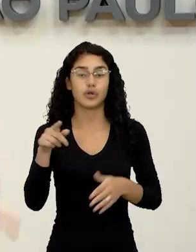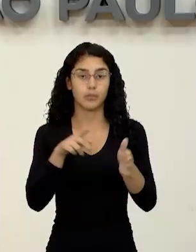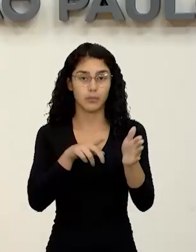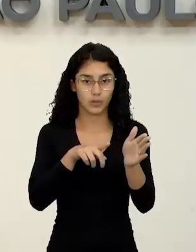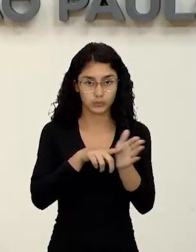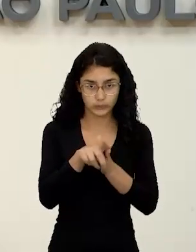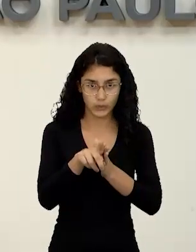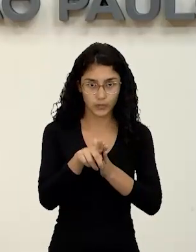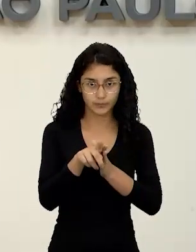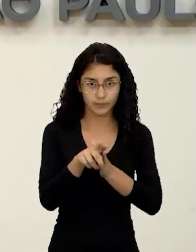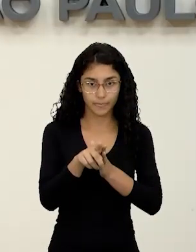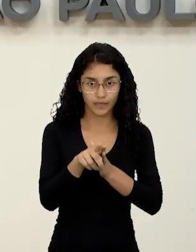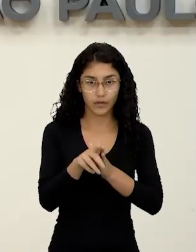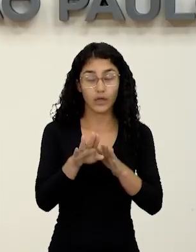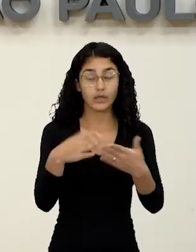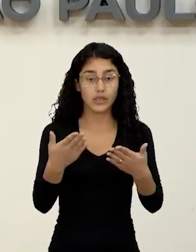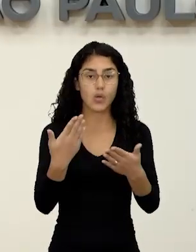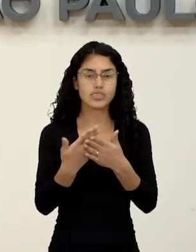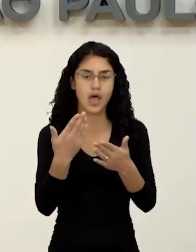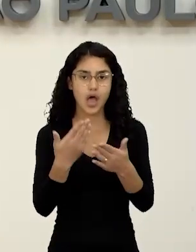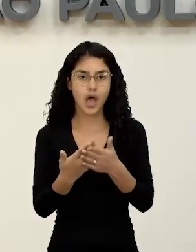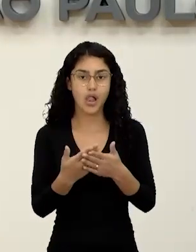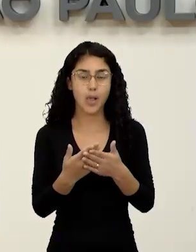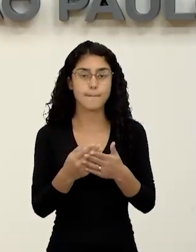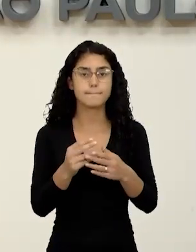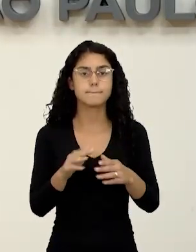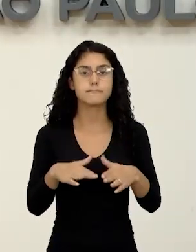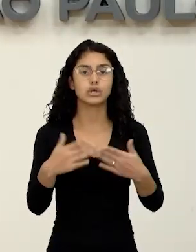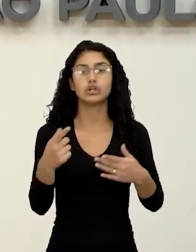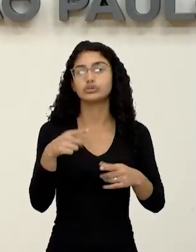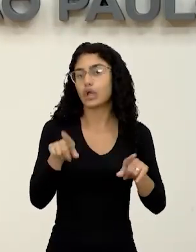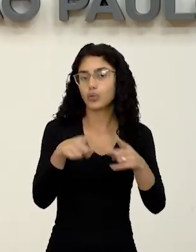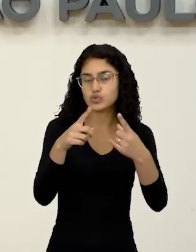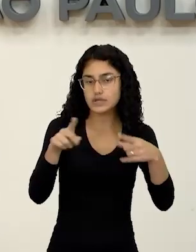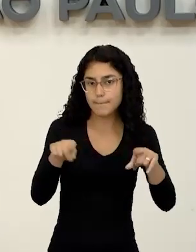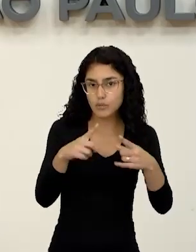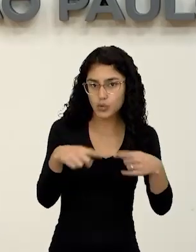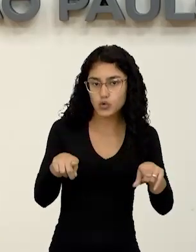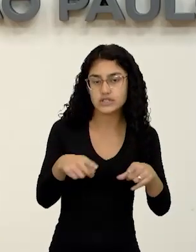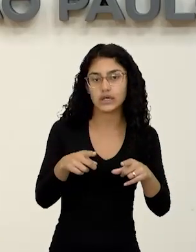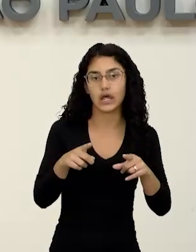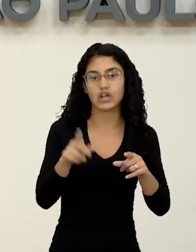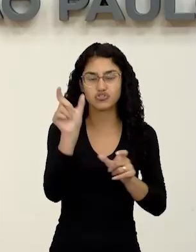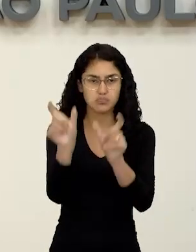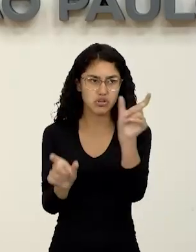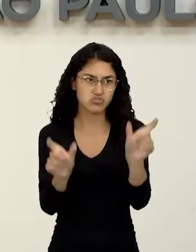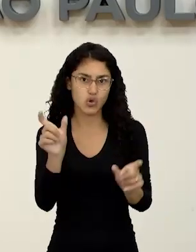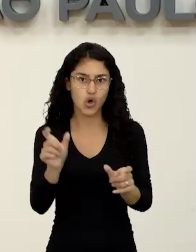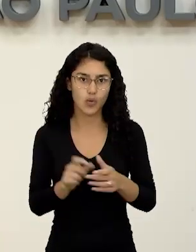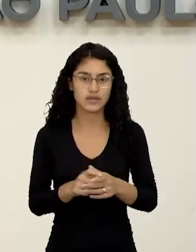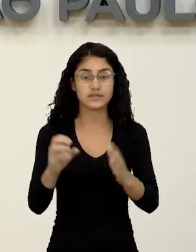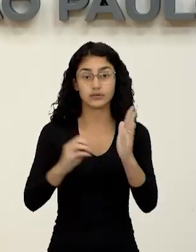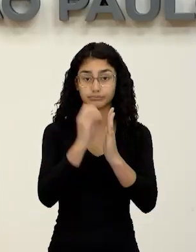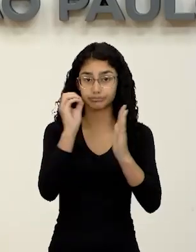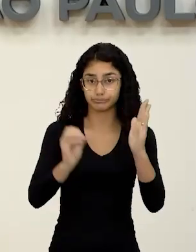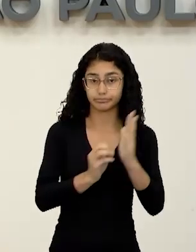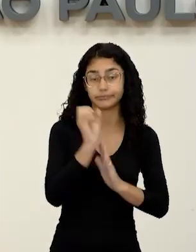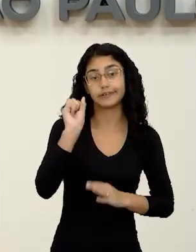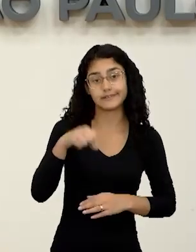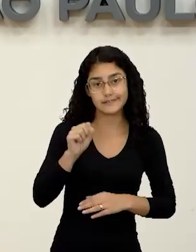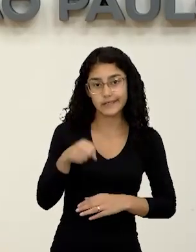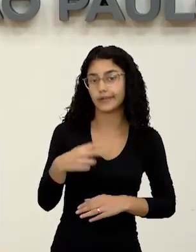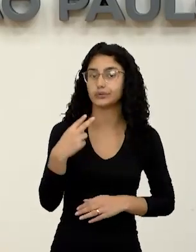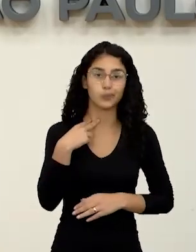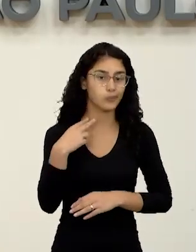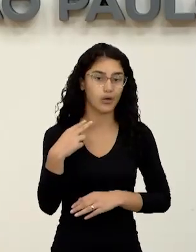de educação física, a gente esbarra aí, por exemplo, tem que dar uma aula de samba, que foi o que aconteceu com a terceira série do ensino médio na sexta-feira